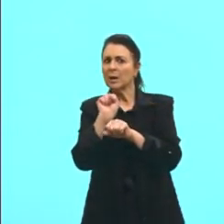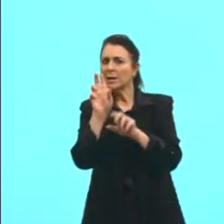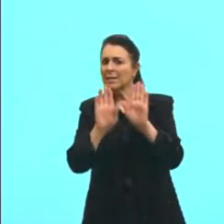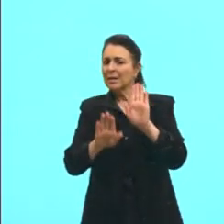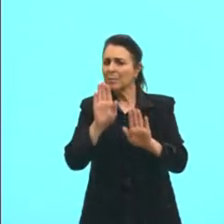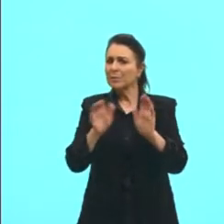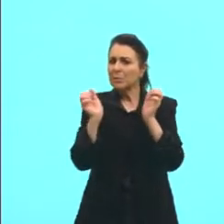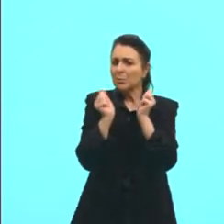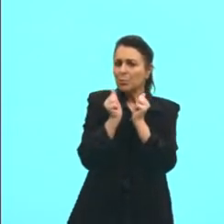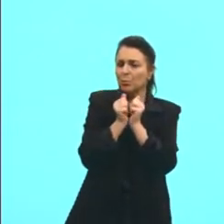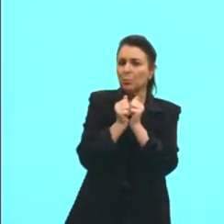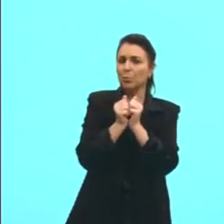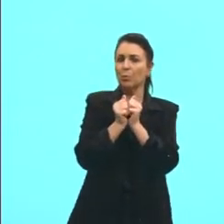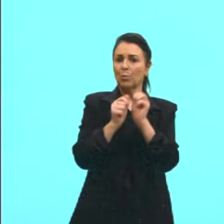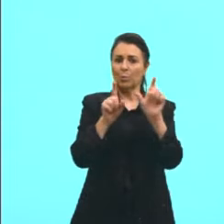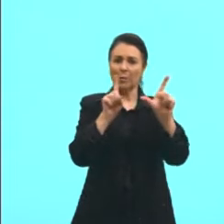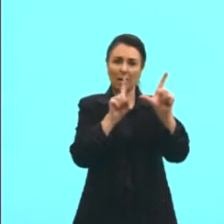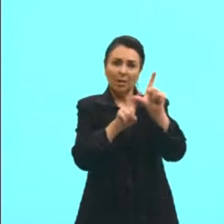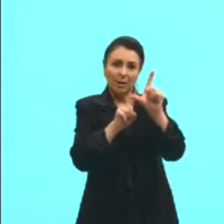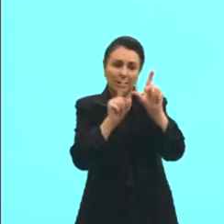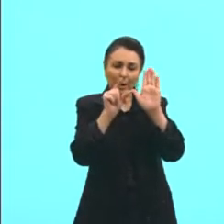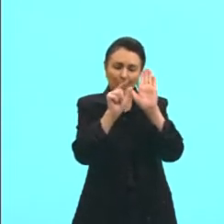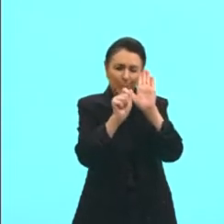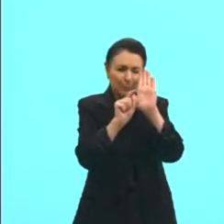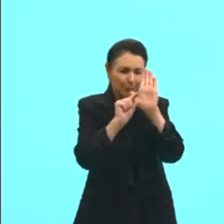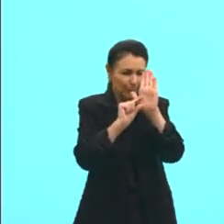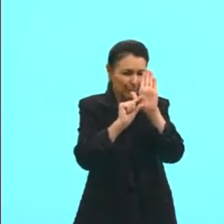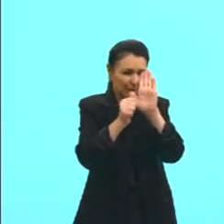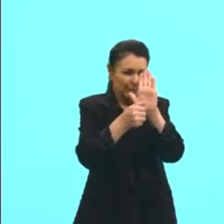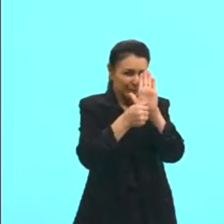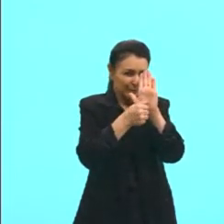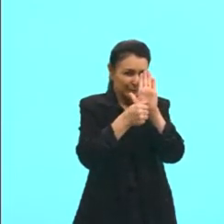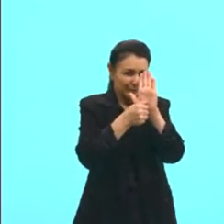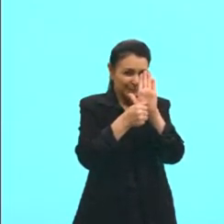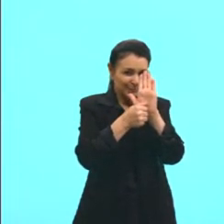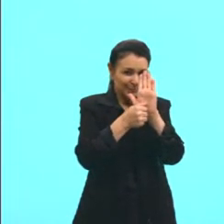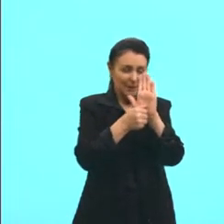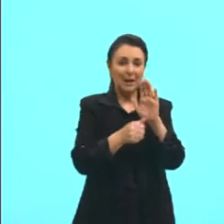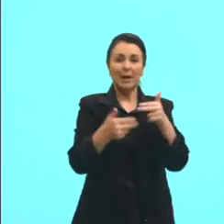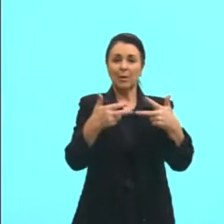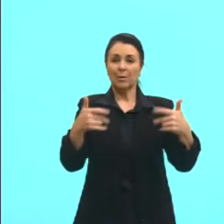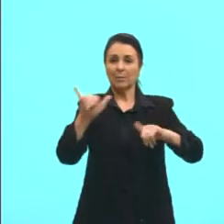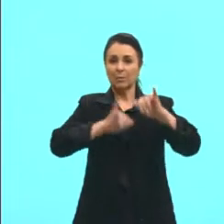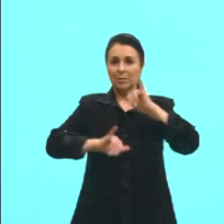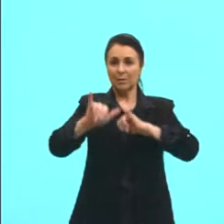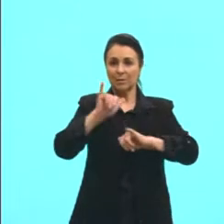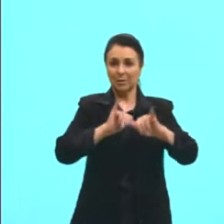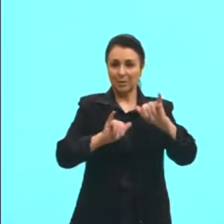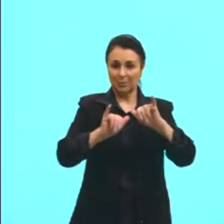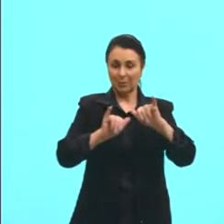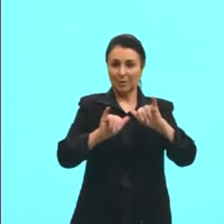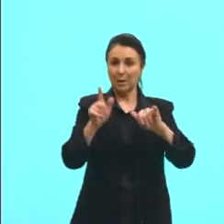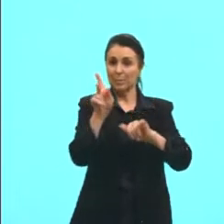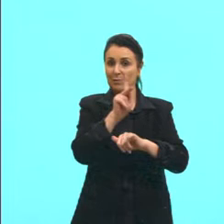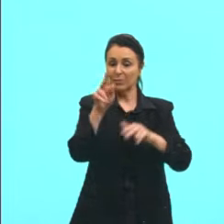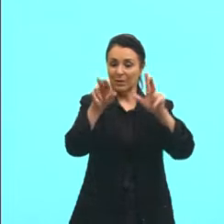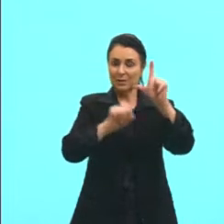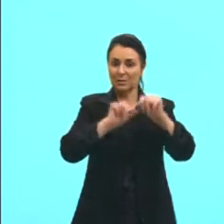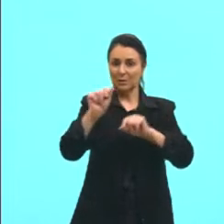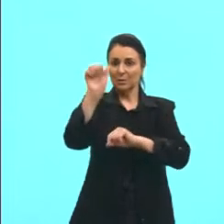maneira minúscula e junto com a letra maiúscula aqui é o elemento químico aqui a gente escolheu um genérico né